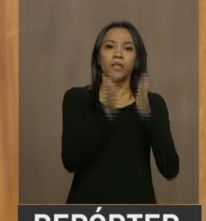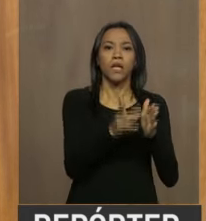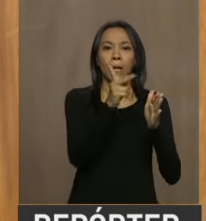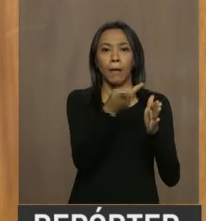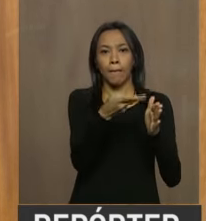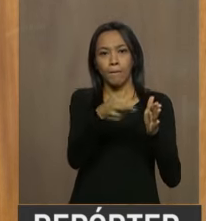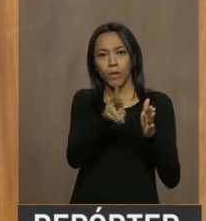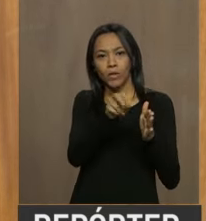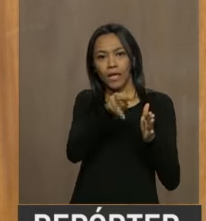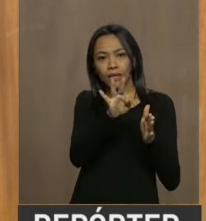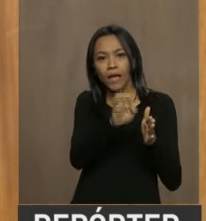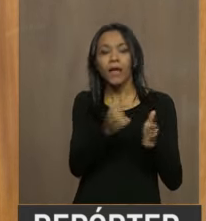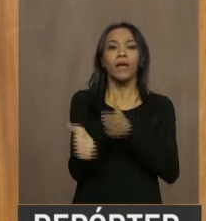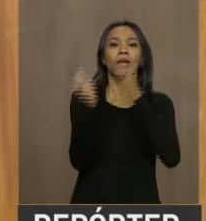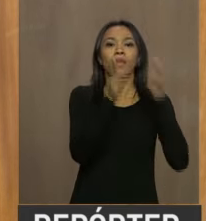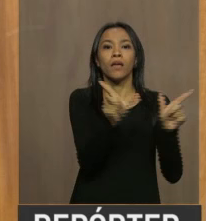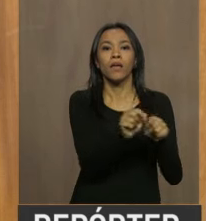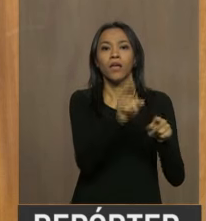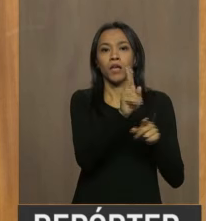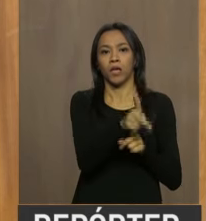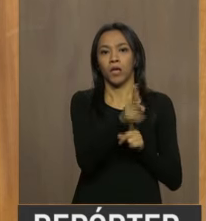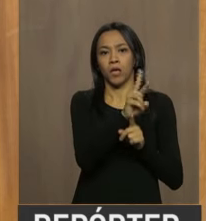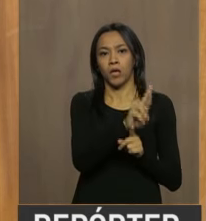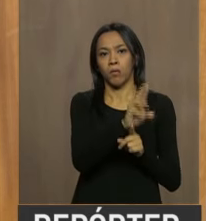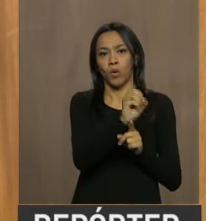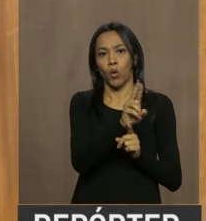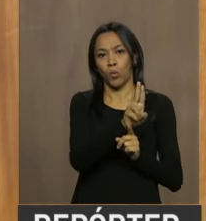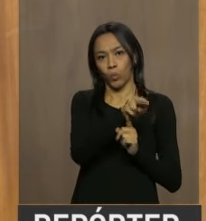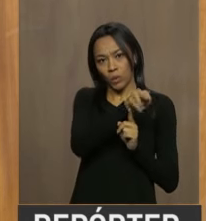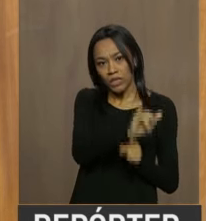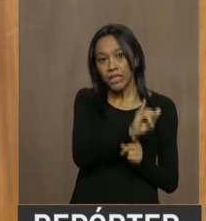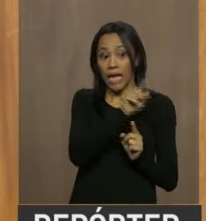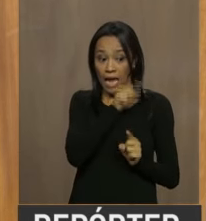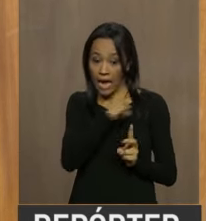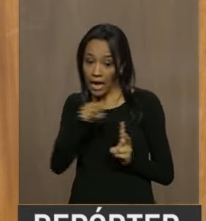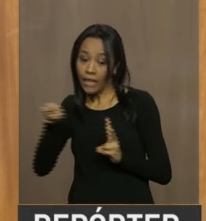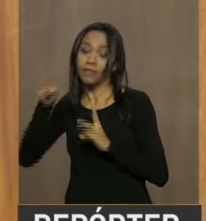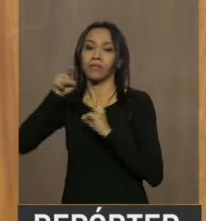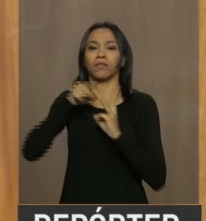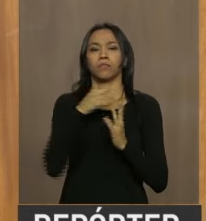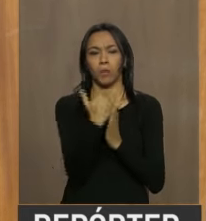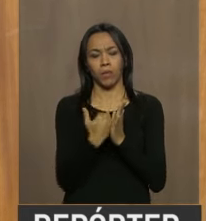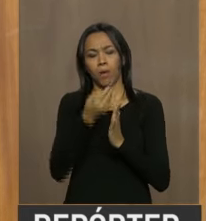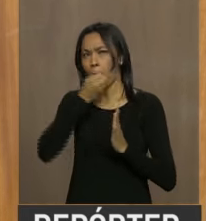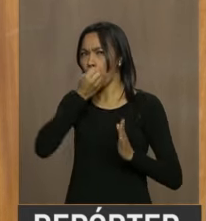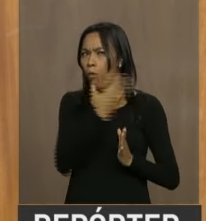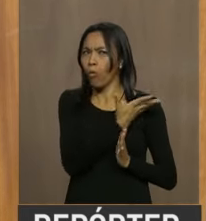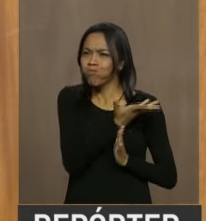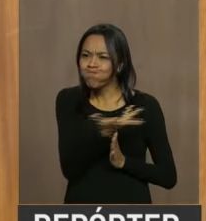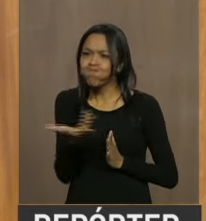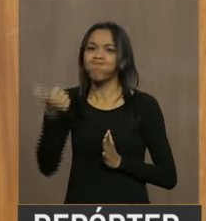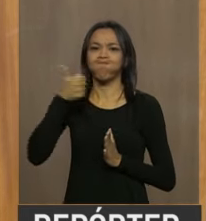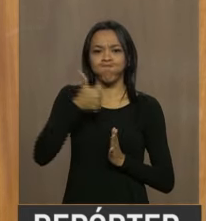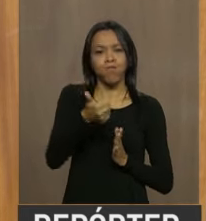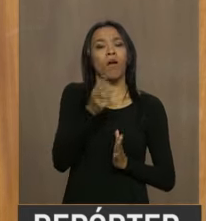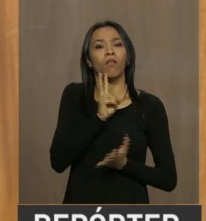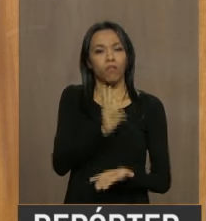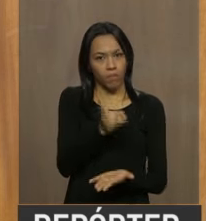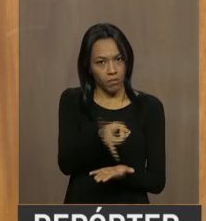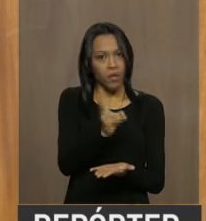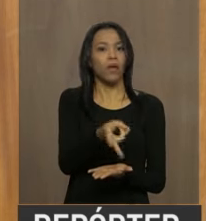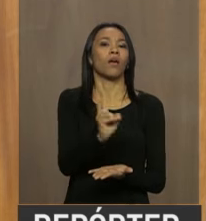Pro, programas que efetivamente apresentam resultado. Esses programas serão